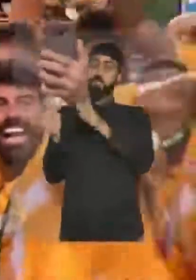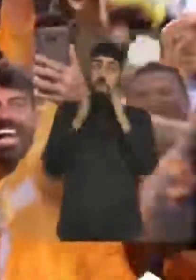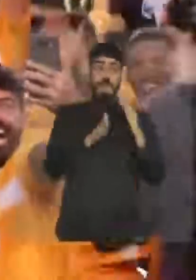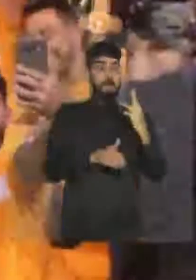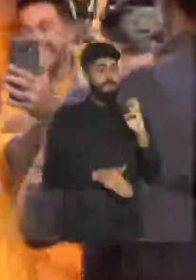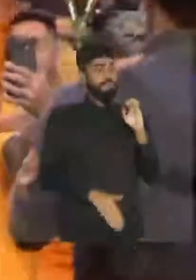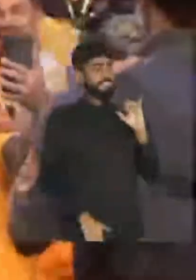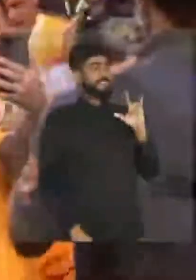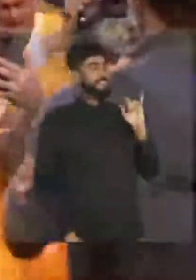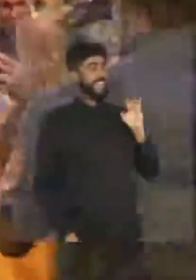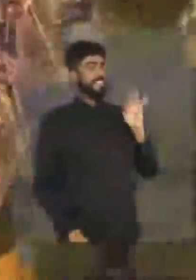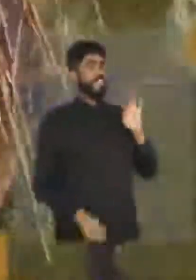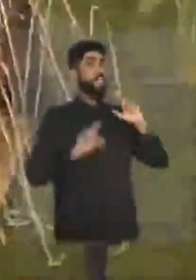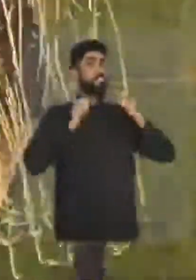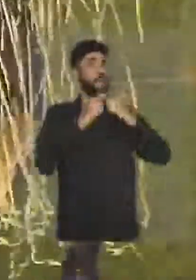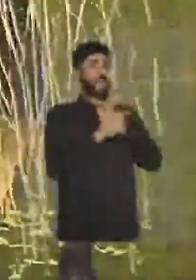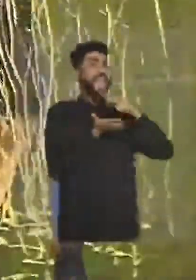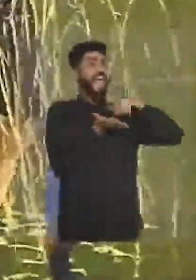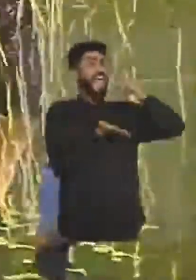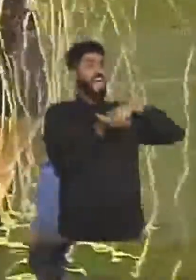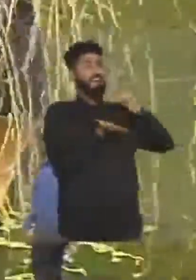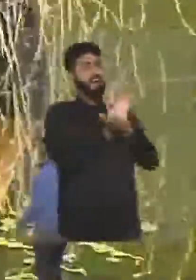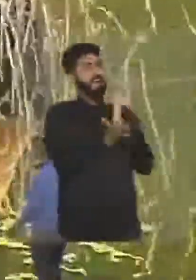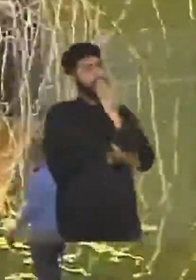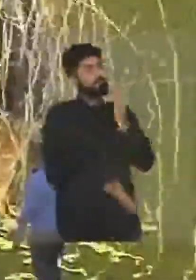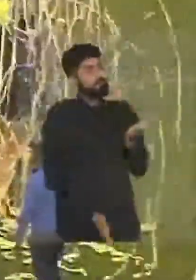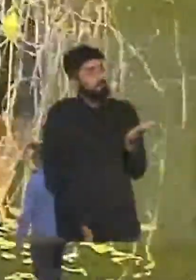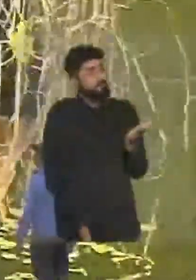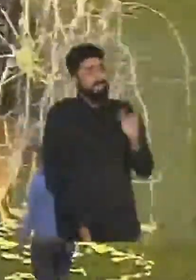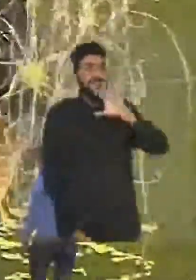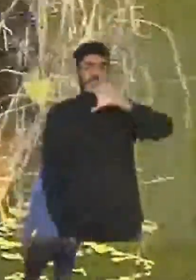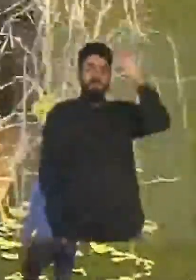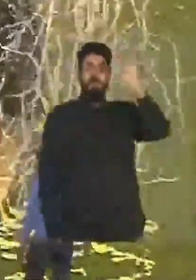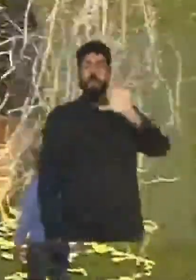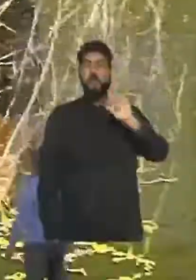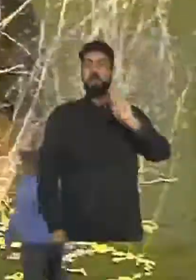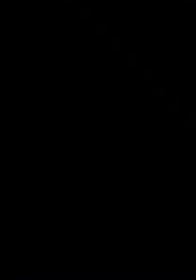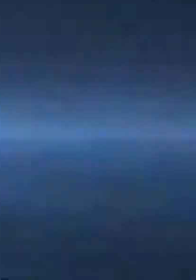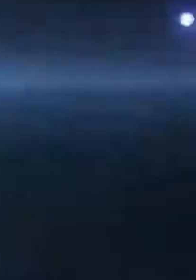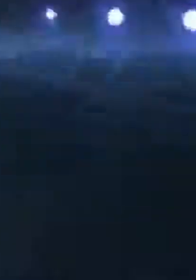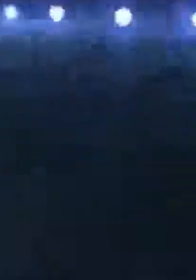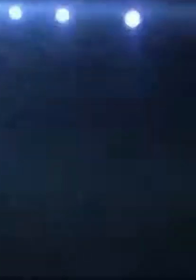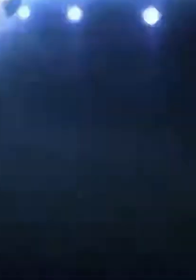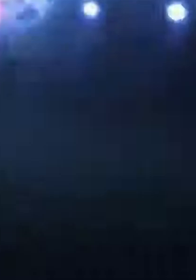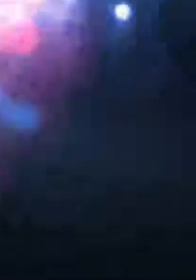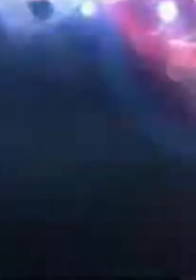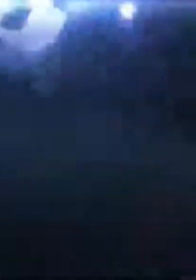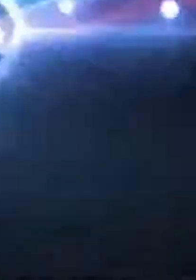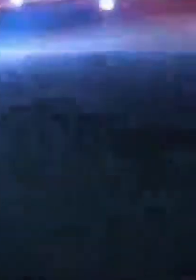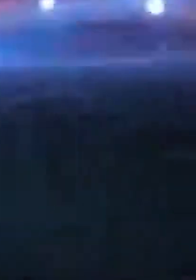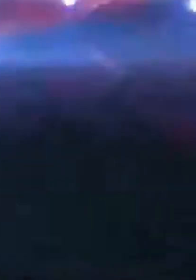participação, quem sorriu por último foi o Brasiliense, campeão da Copa Verde